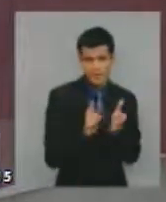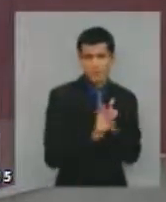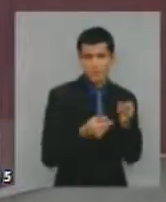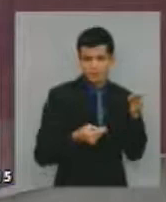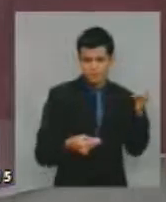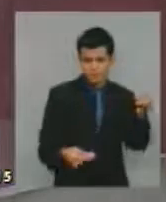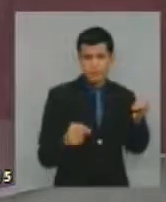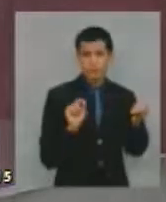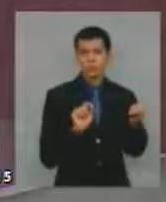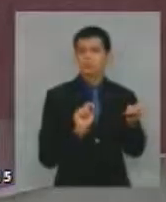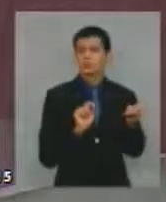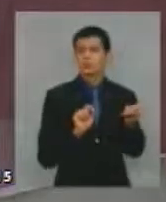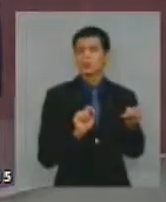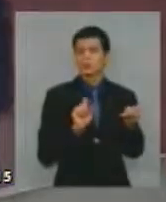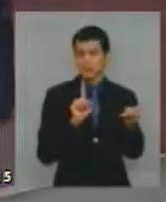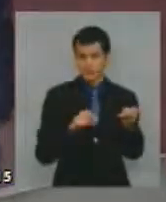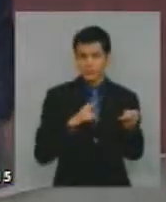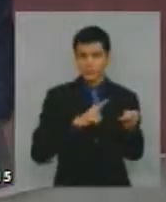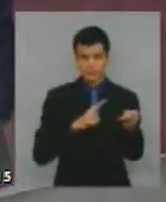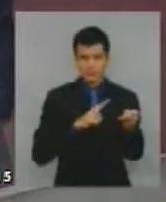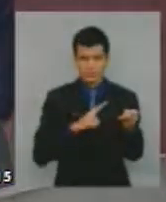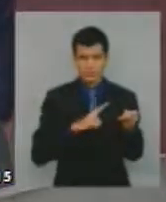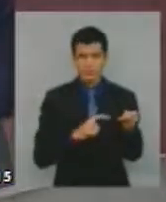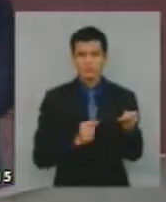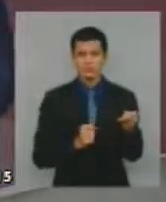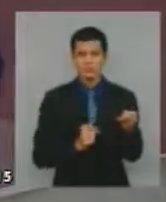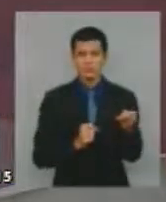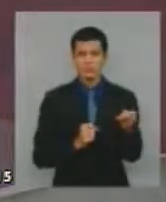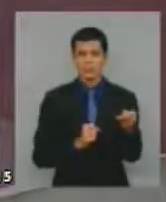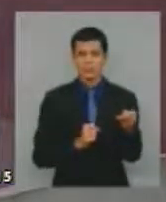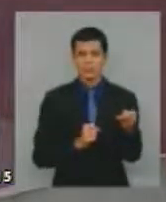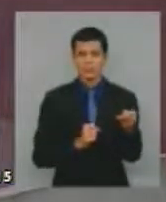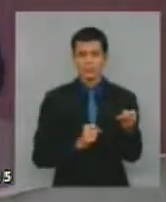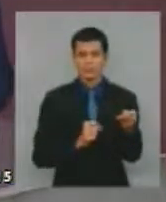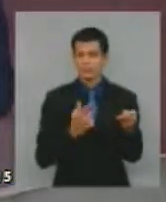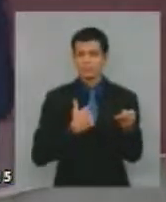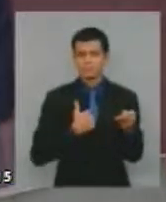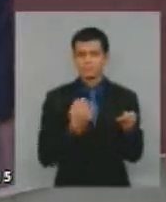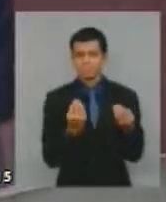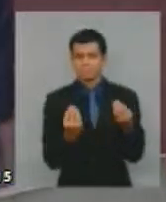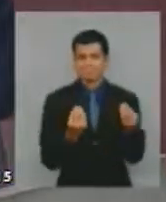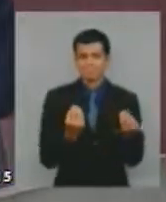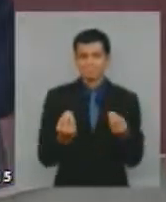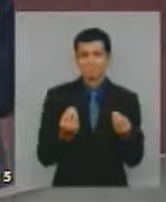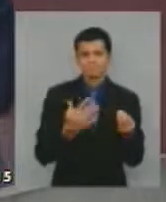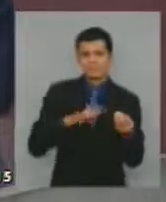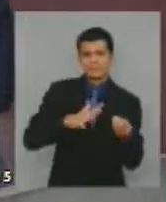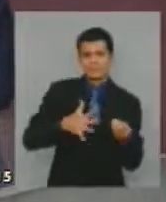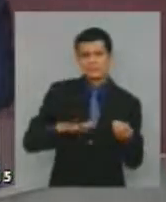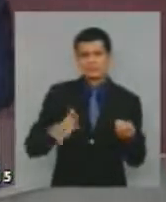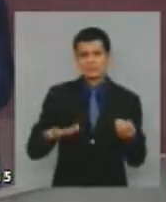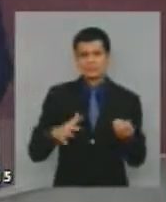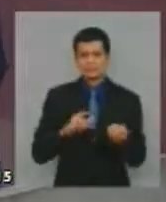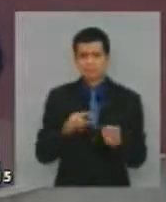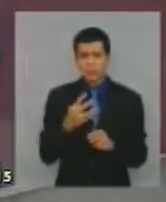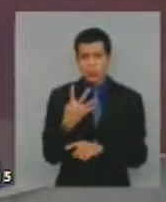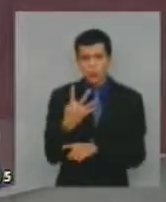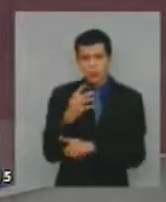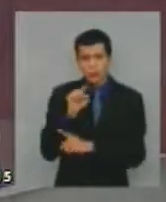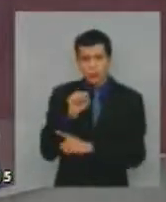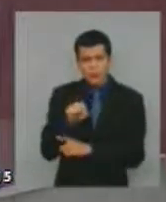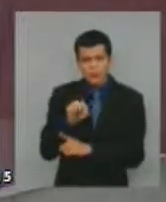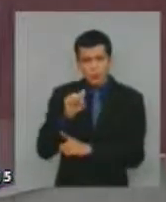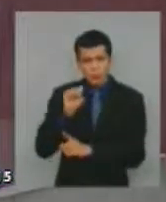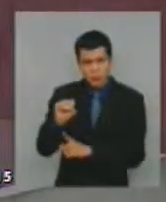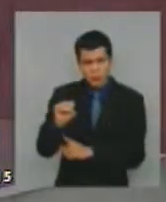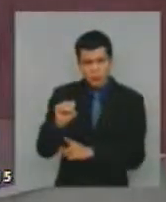população em geral, por causas externas, por agressão, ela não supera, ao longo dos anos, 4,8%,